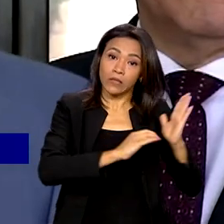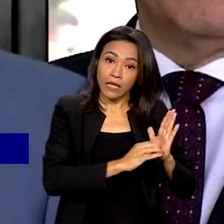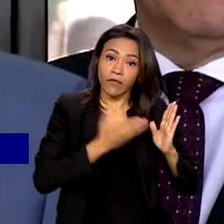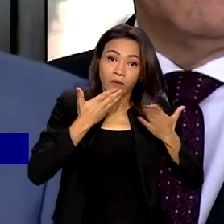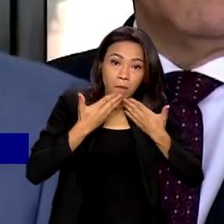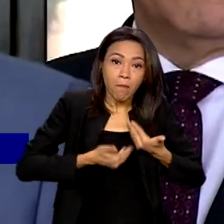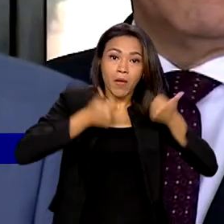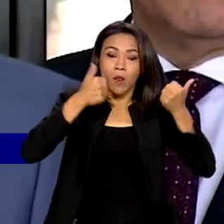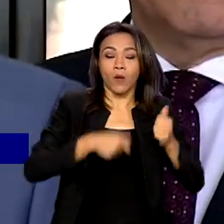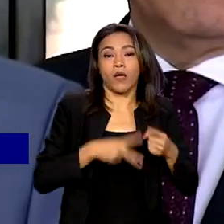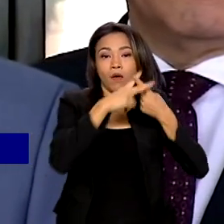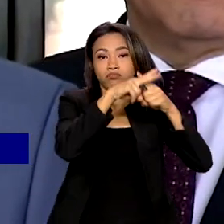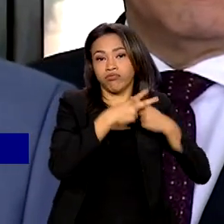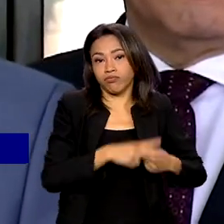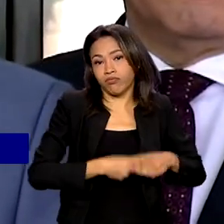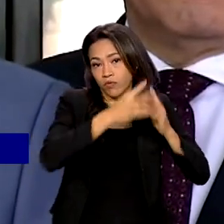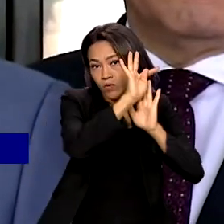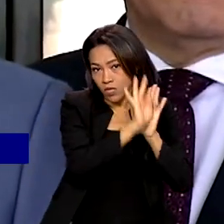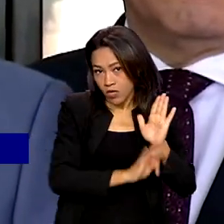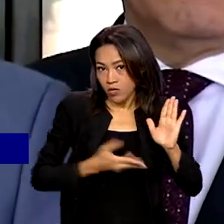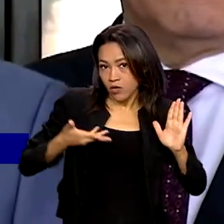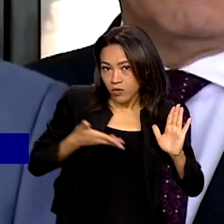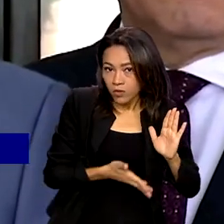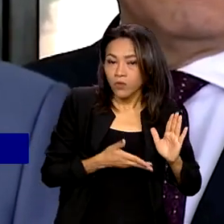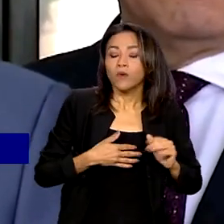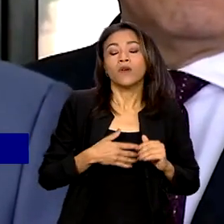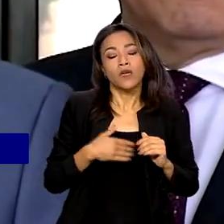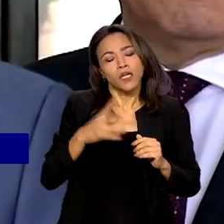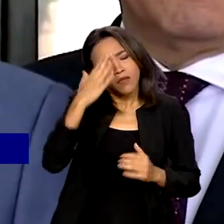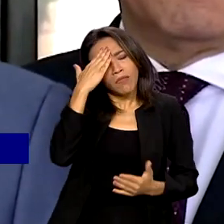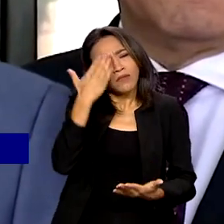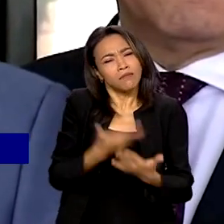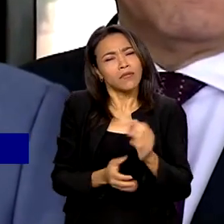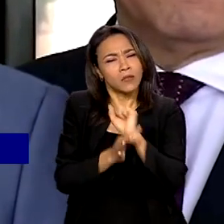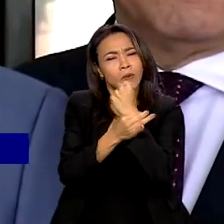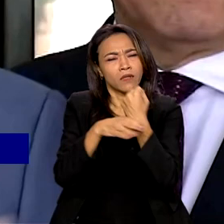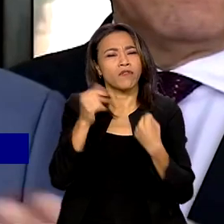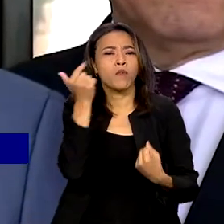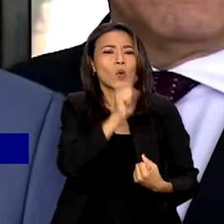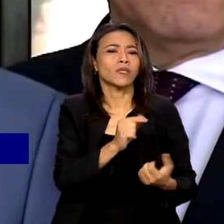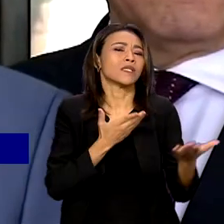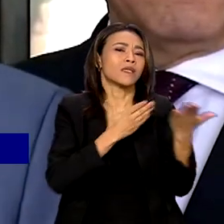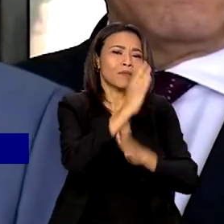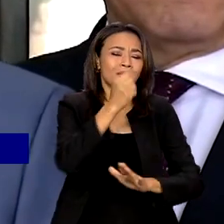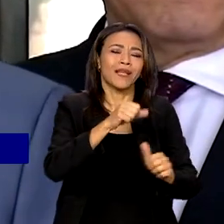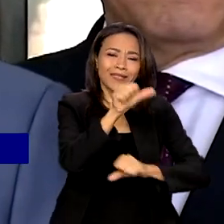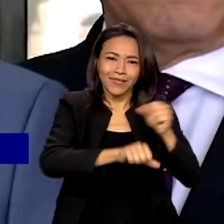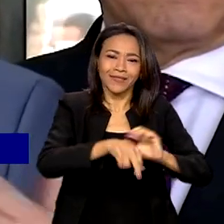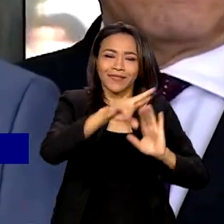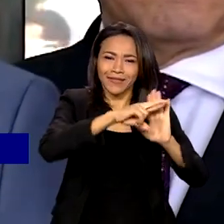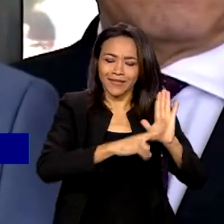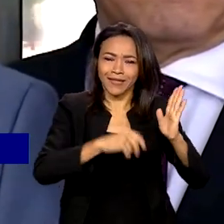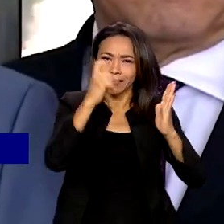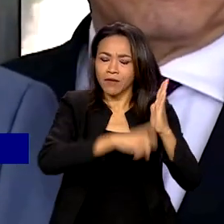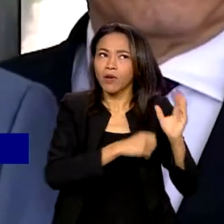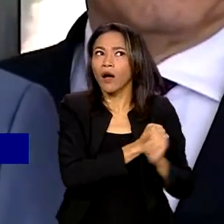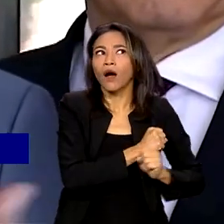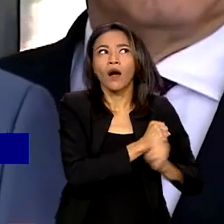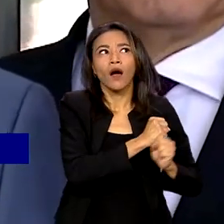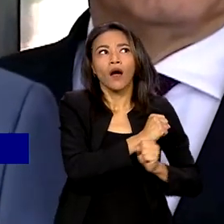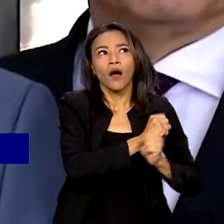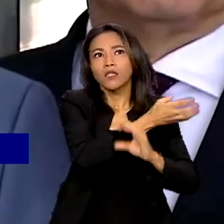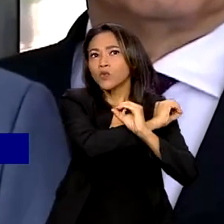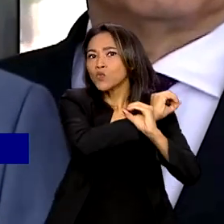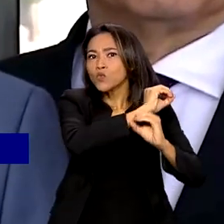textos, mas muito confiantes de que promulgaremos uma reforma tributária depois de tantas décadas à altura dos desafios